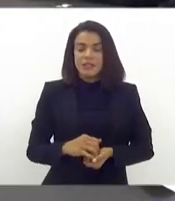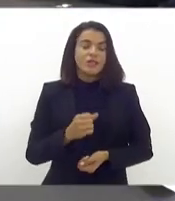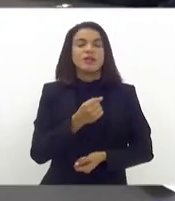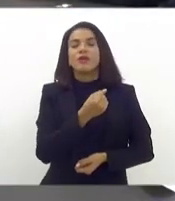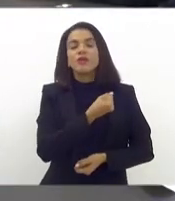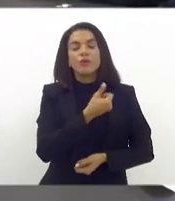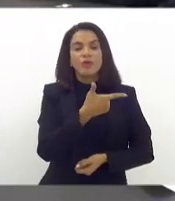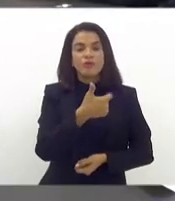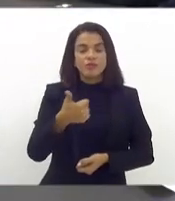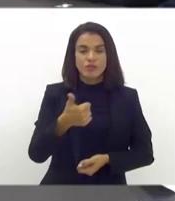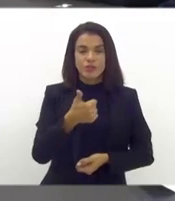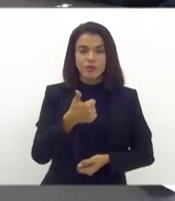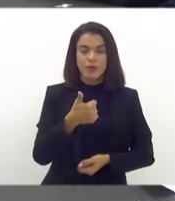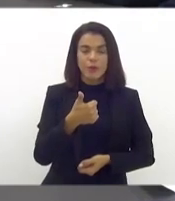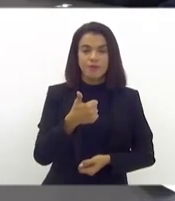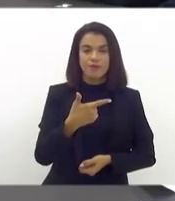Vamos ao 21 da pauta.